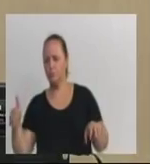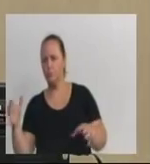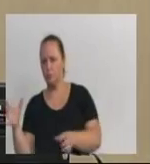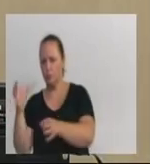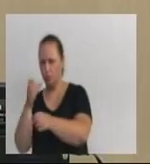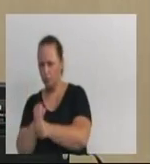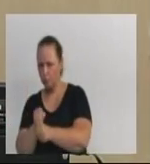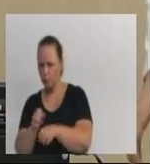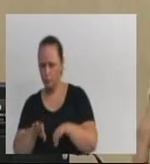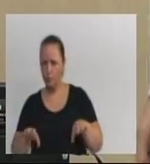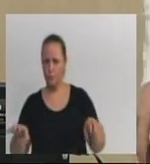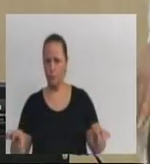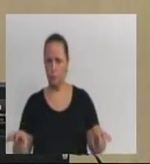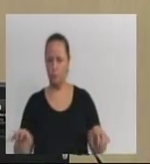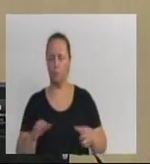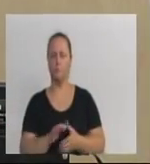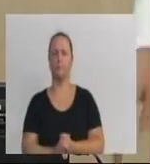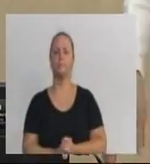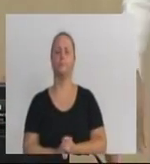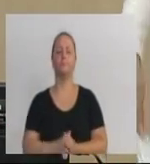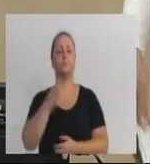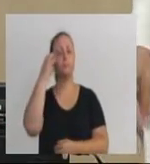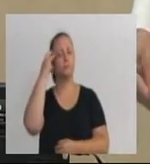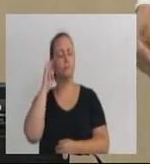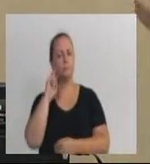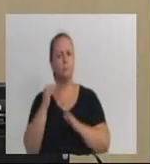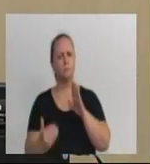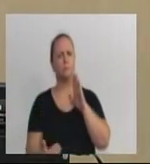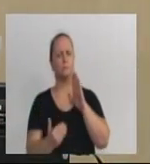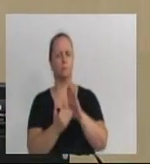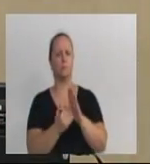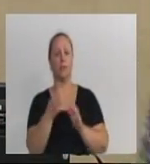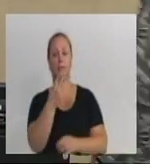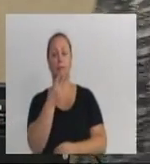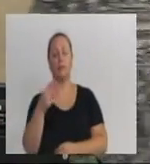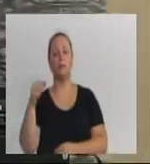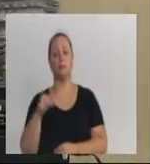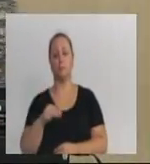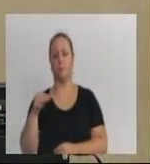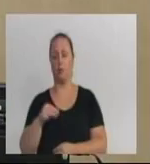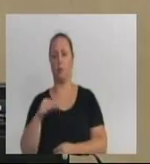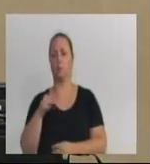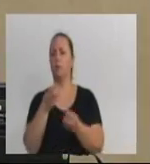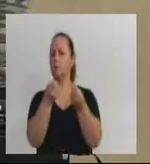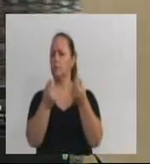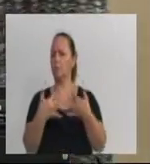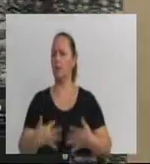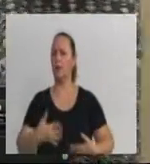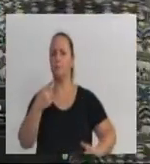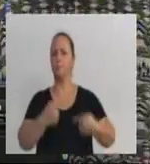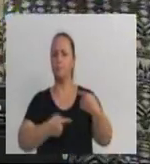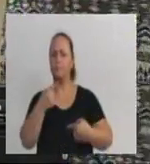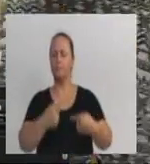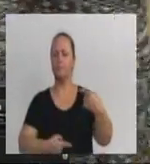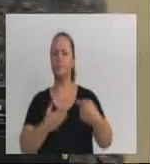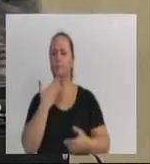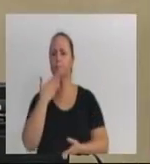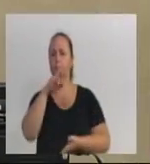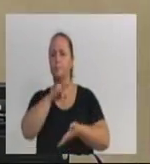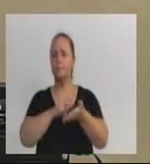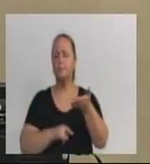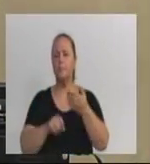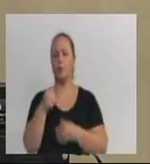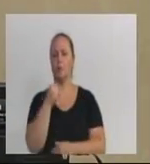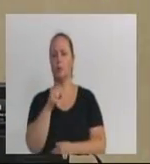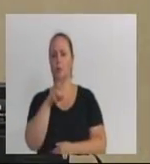Vossa Excelência dispõe do tempo de até 3 minutos para a discussão do requerimento 85. Deseja que eu faça a